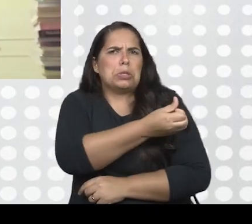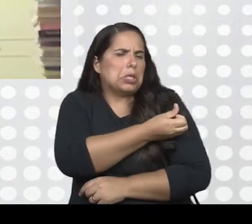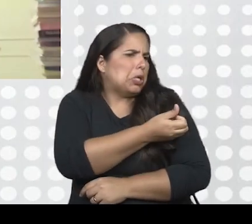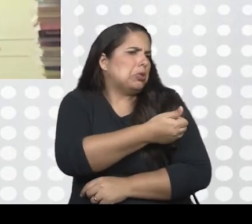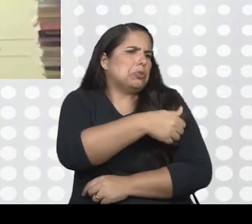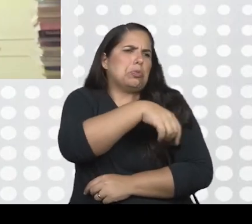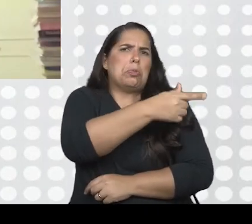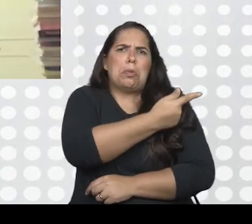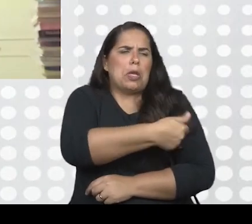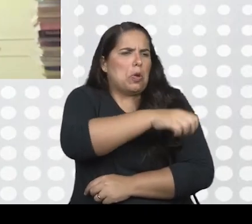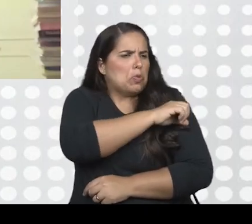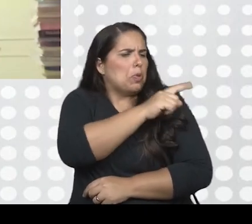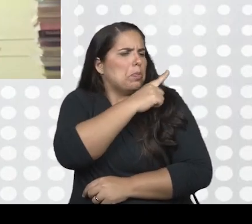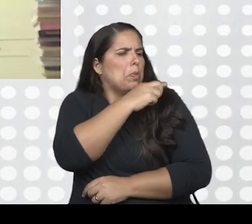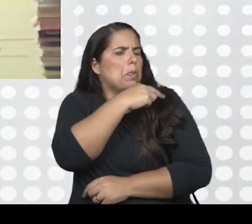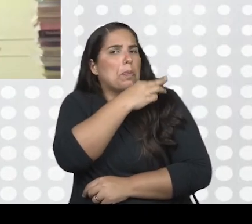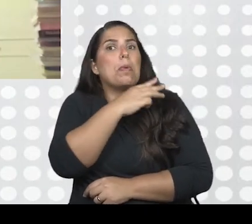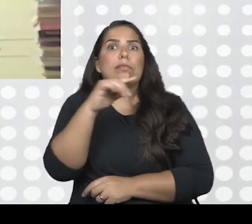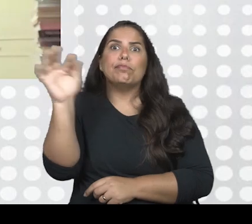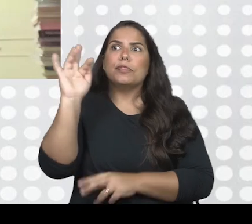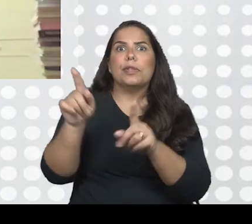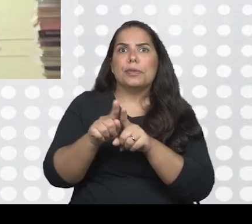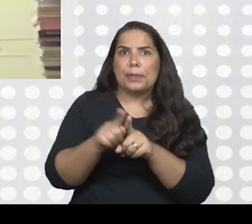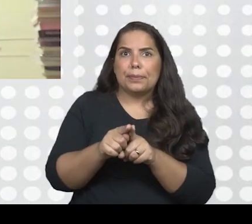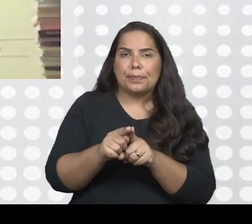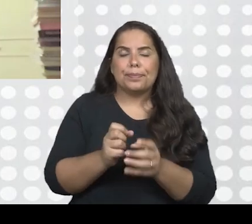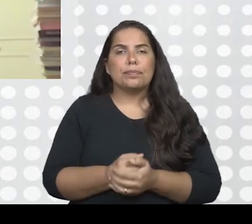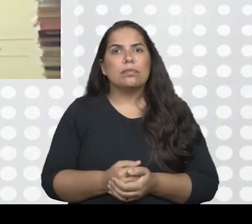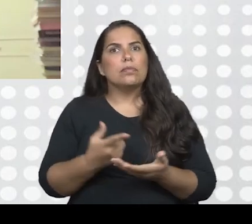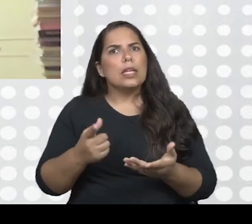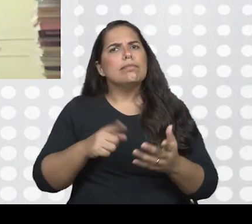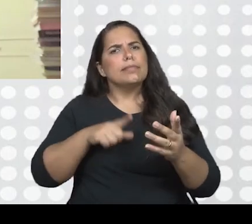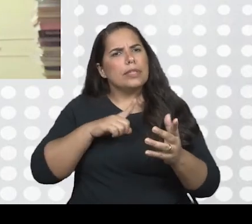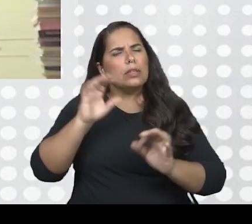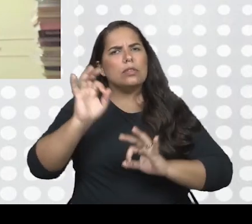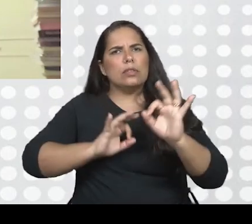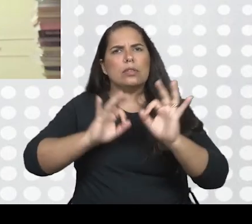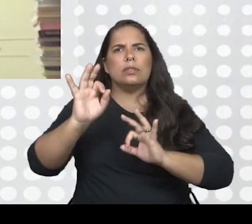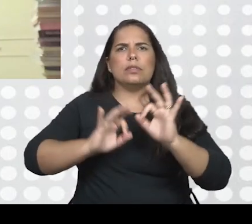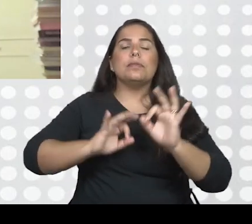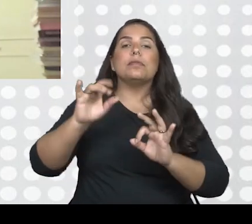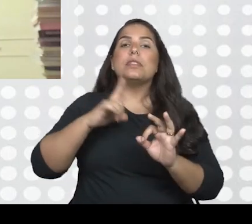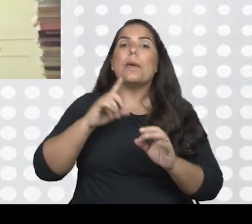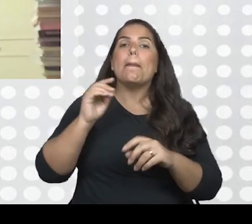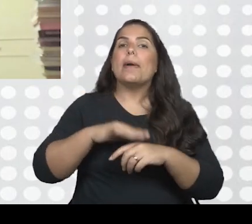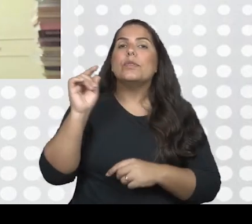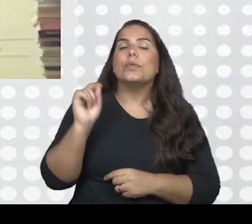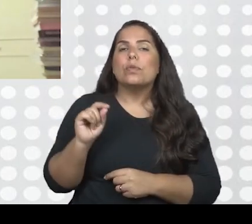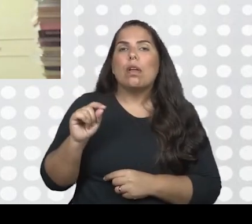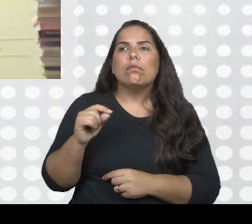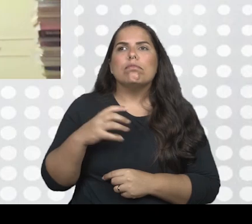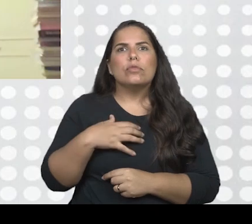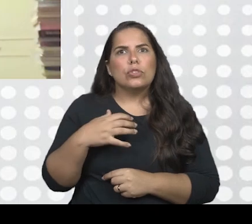até a educação superior. E como tal, tem se organizado cada vez mais